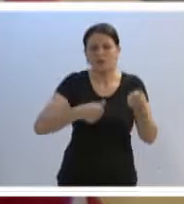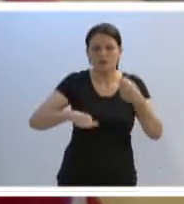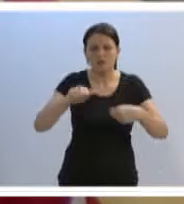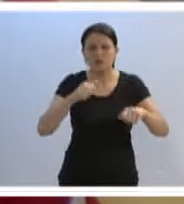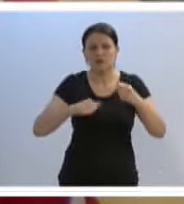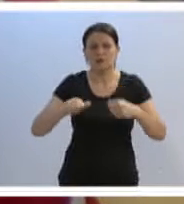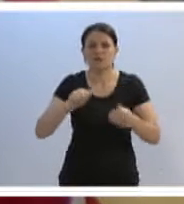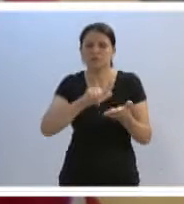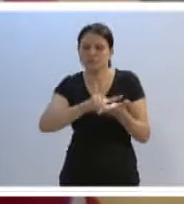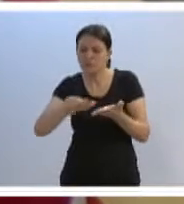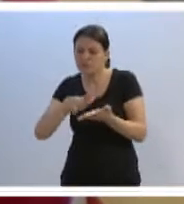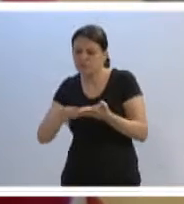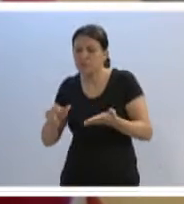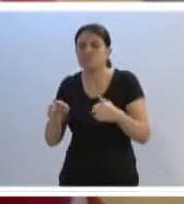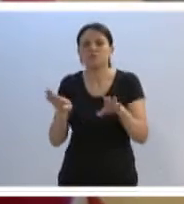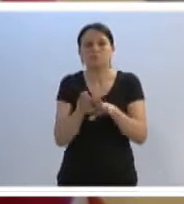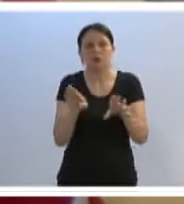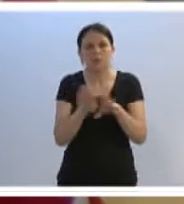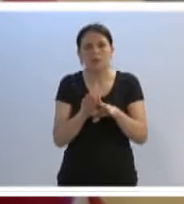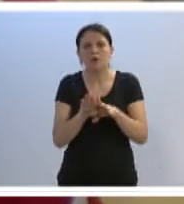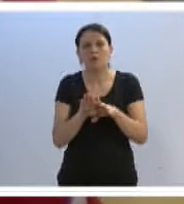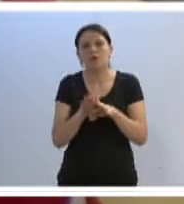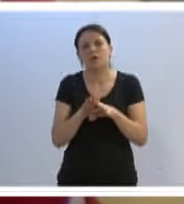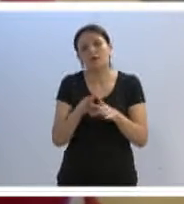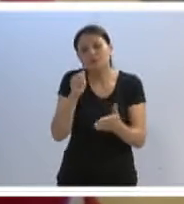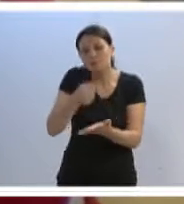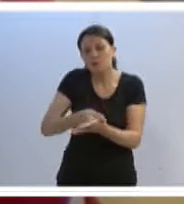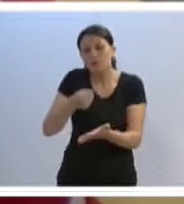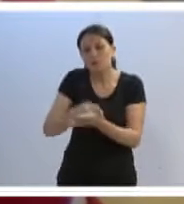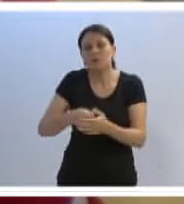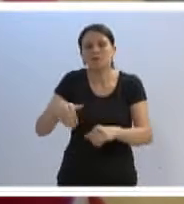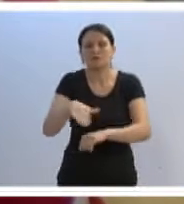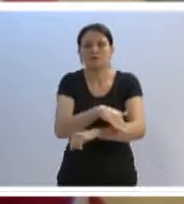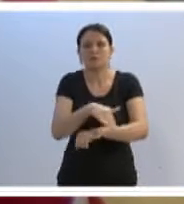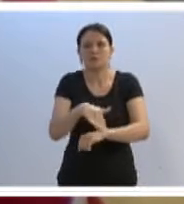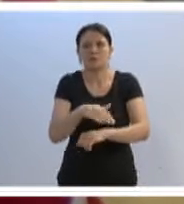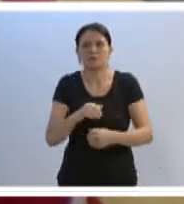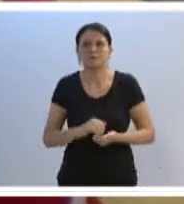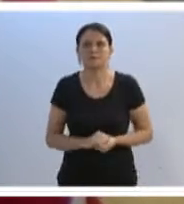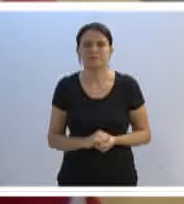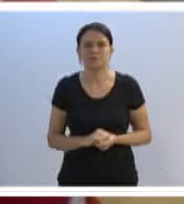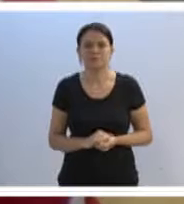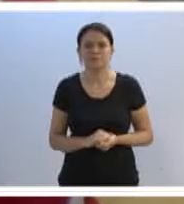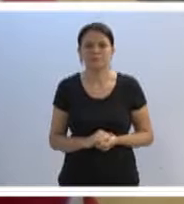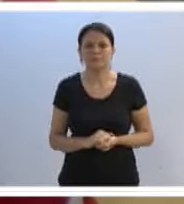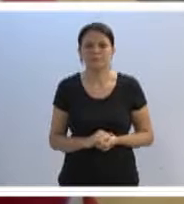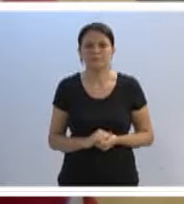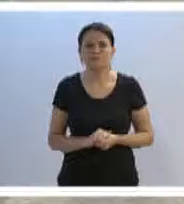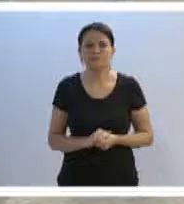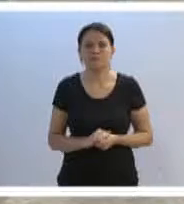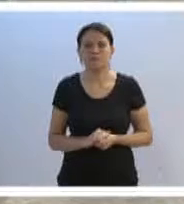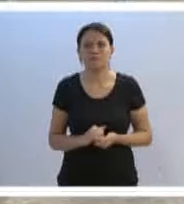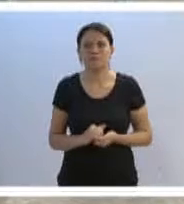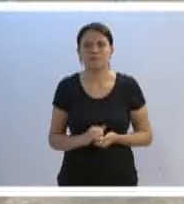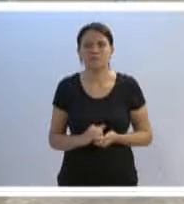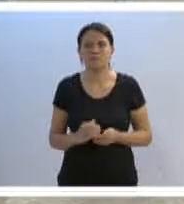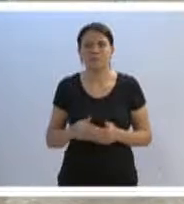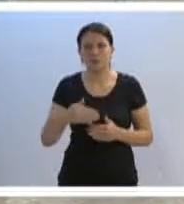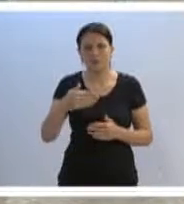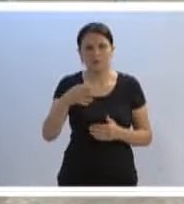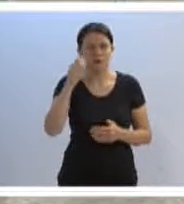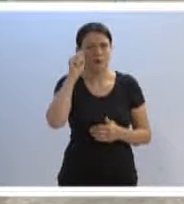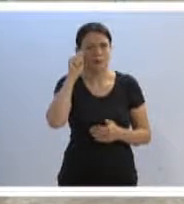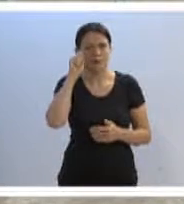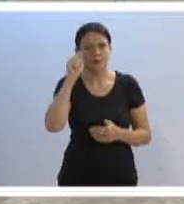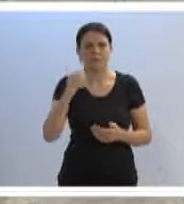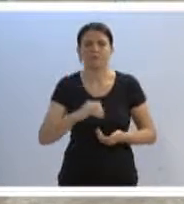para resolvermos essas demandas que as pessoas estão nos cobrando na rua. Presidente, eu autorizo a fala do vereador Almir Vieira.